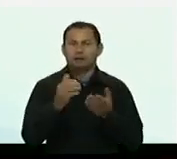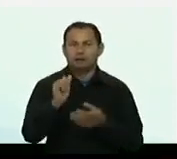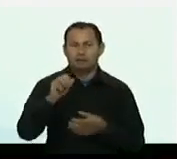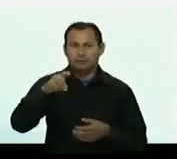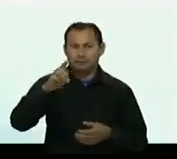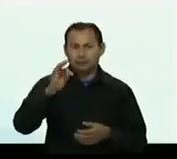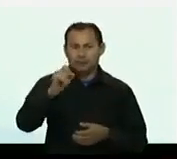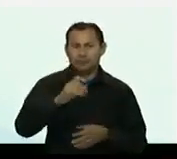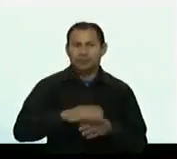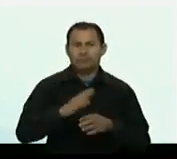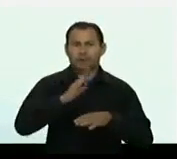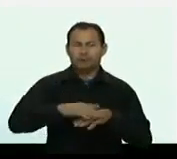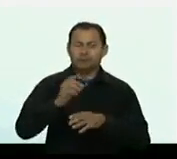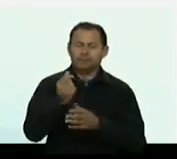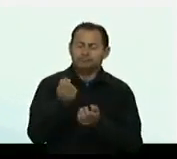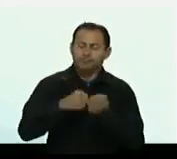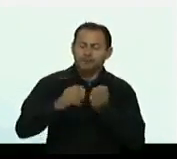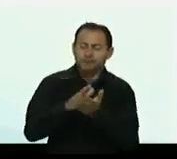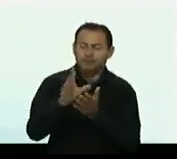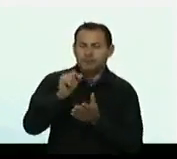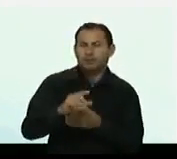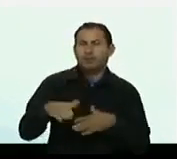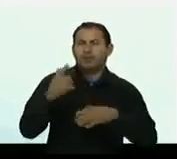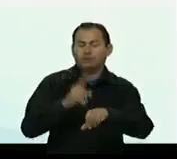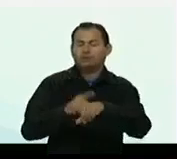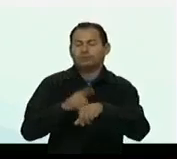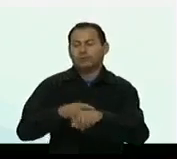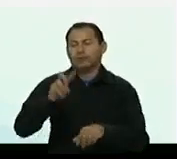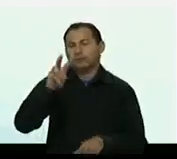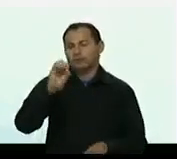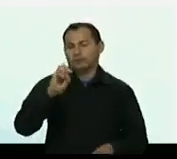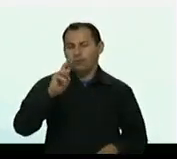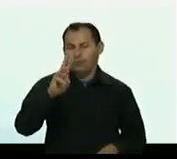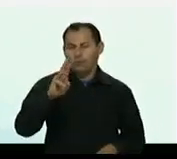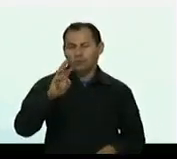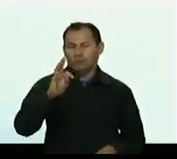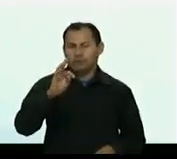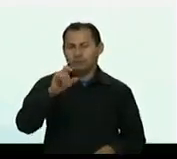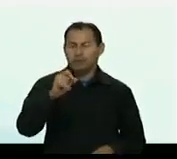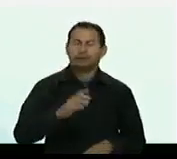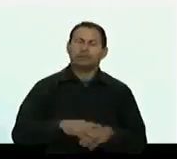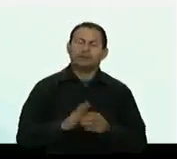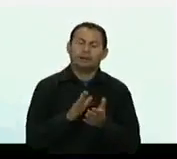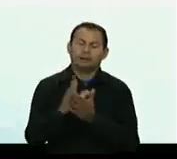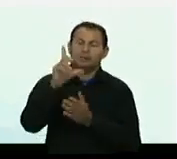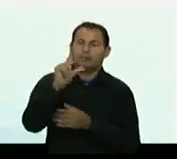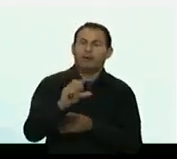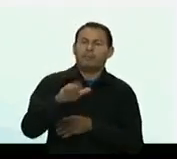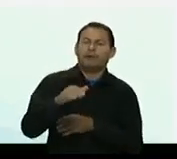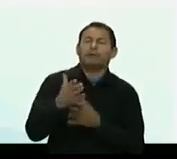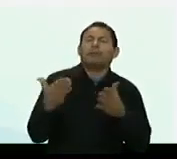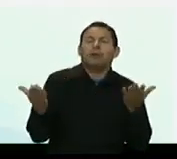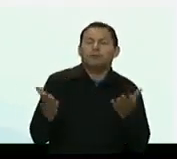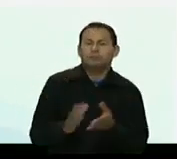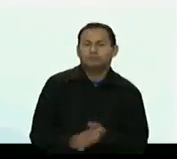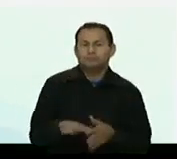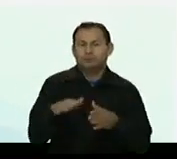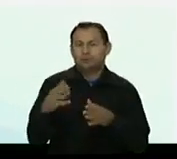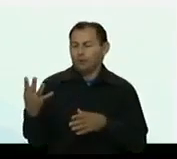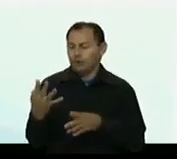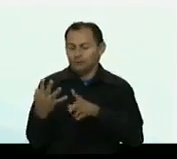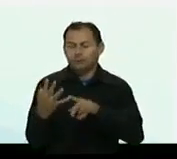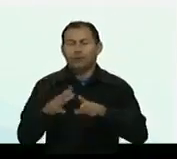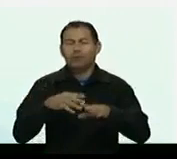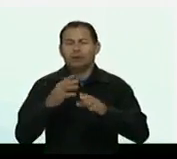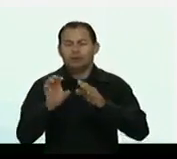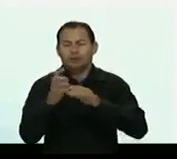econômica? Em qual situação a Voo de Táxi é mais econômica? Em qual situação as duas